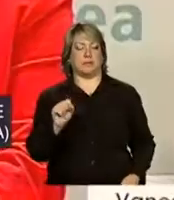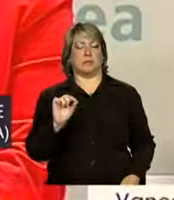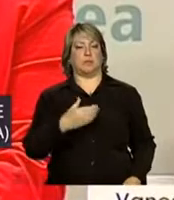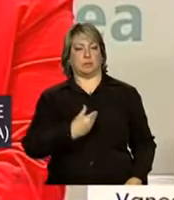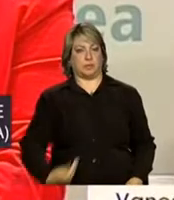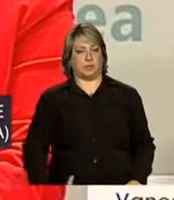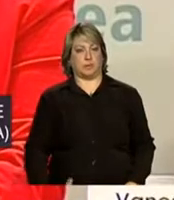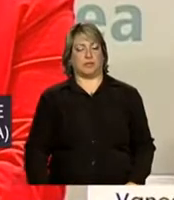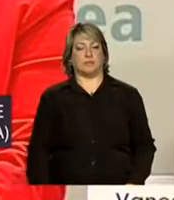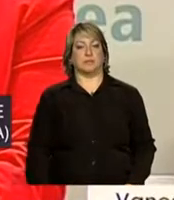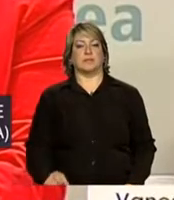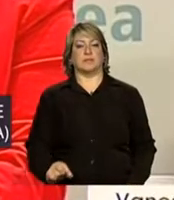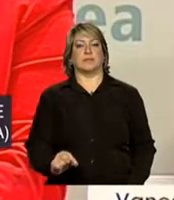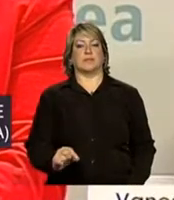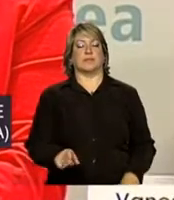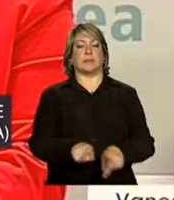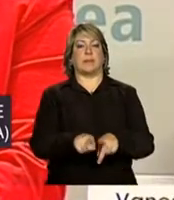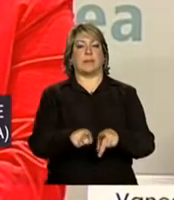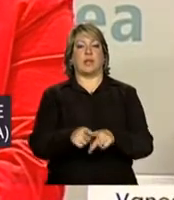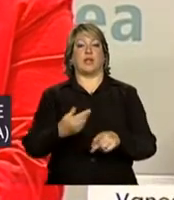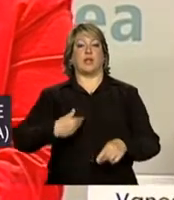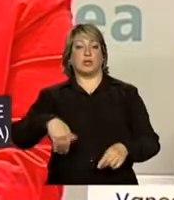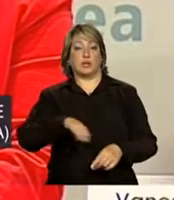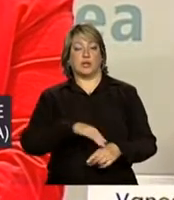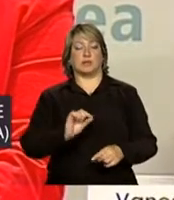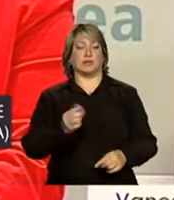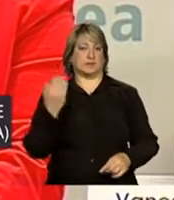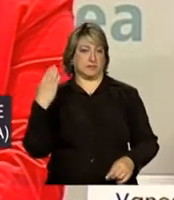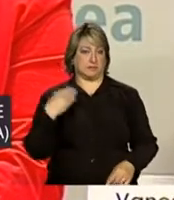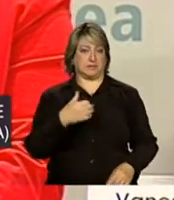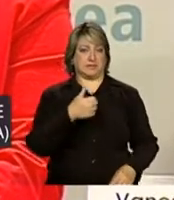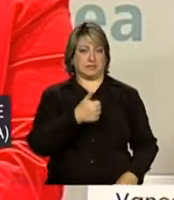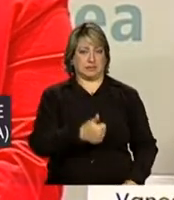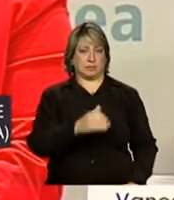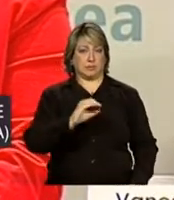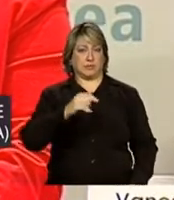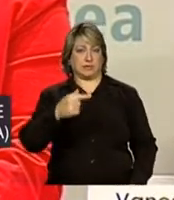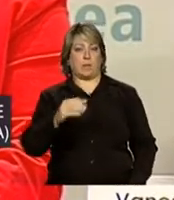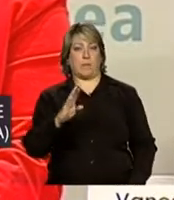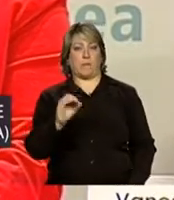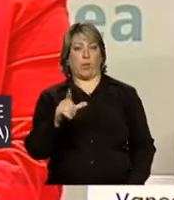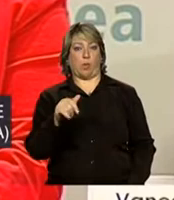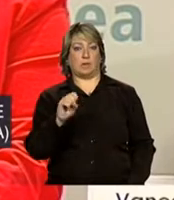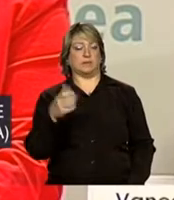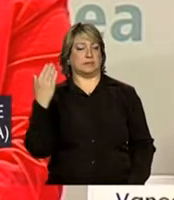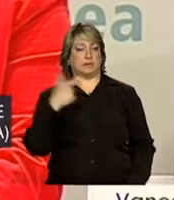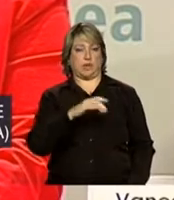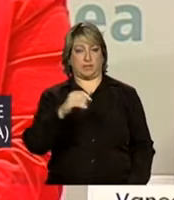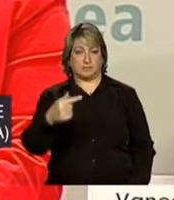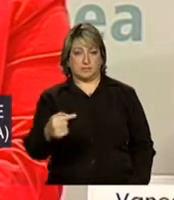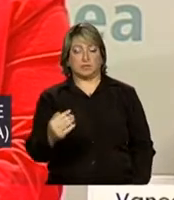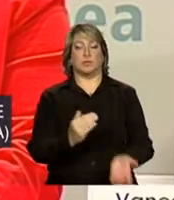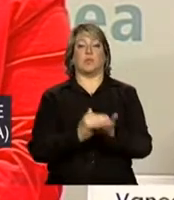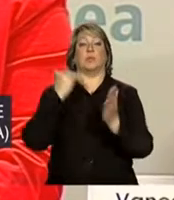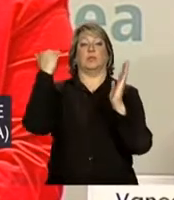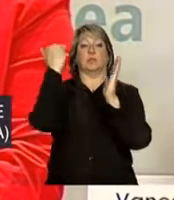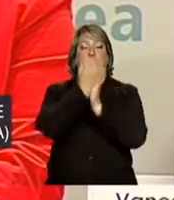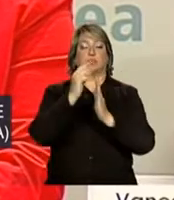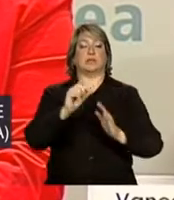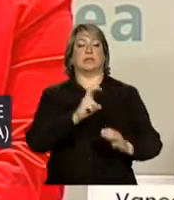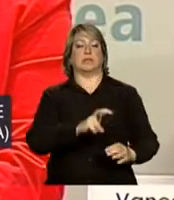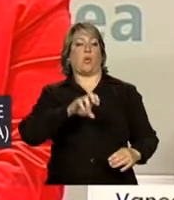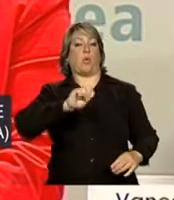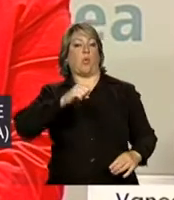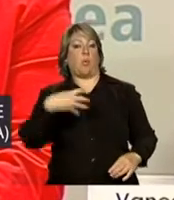de quantitativos, saímos de uma oferta de 107 bolsas em 2007 para